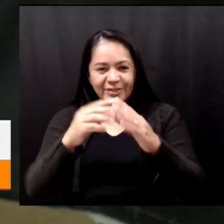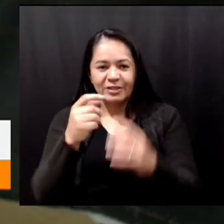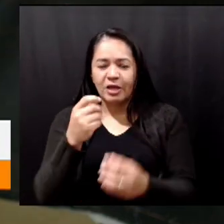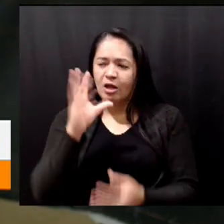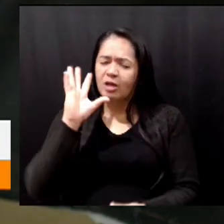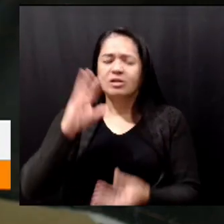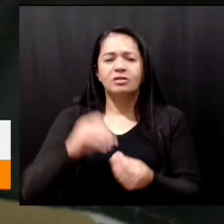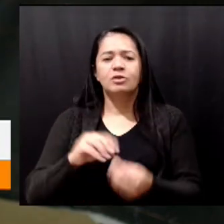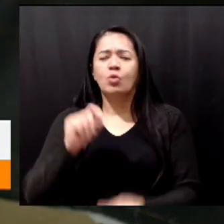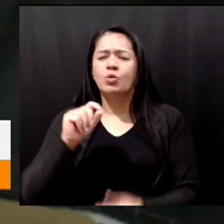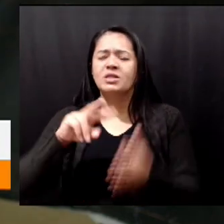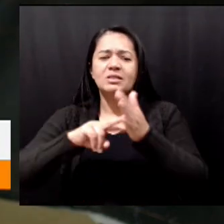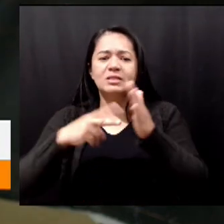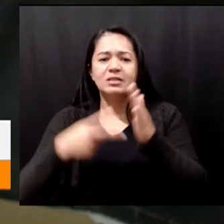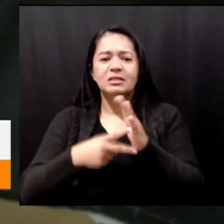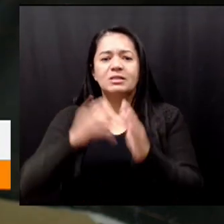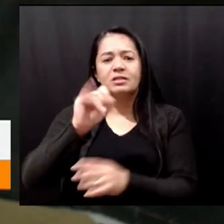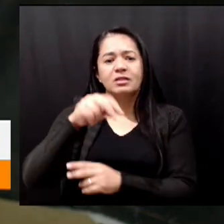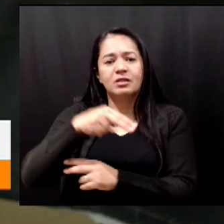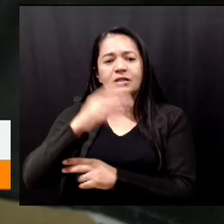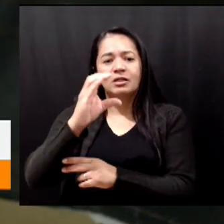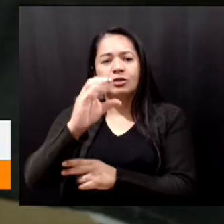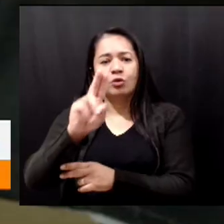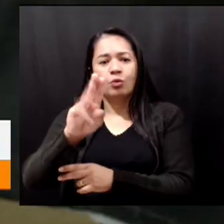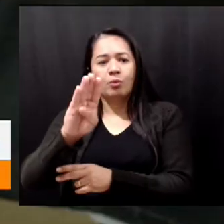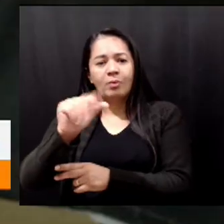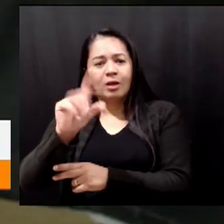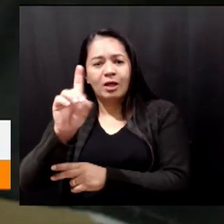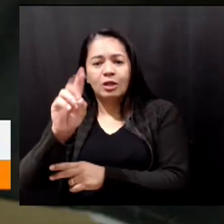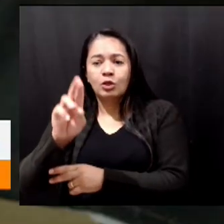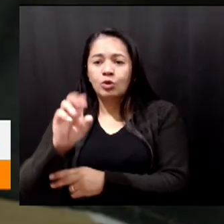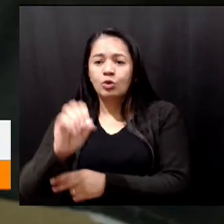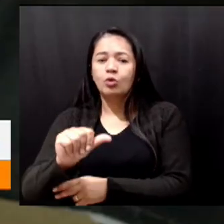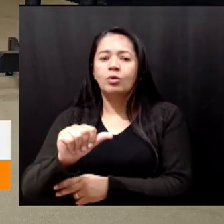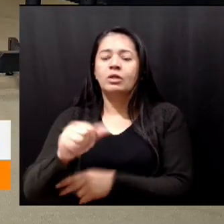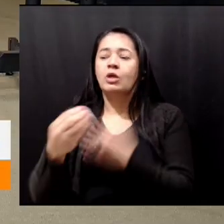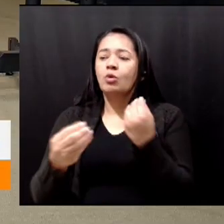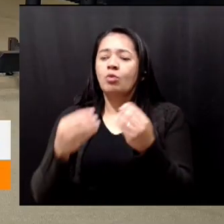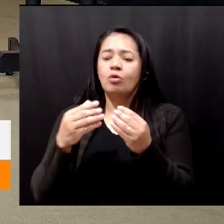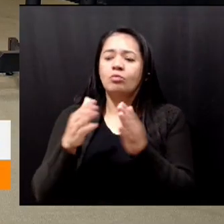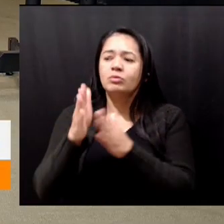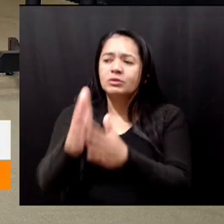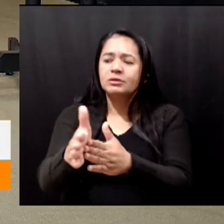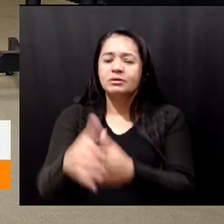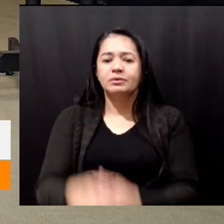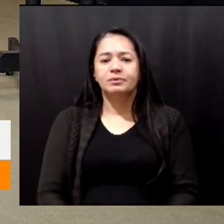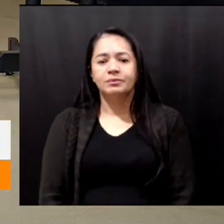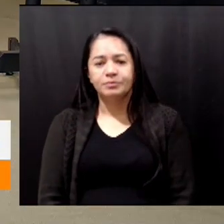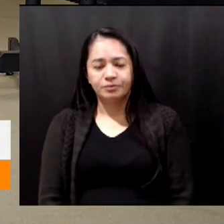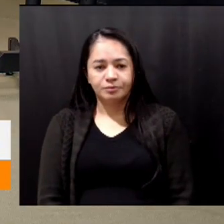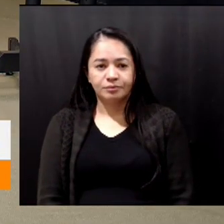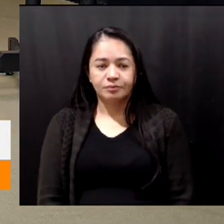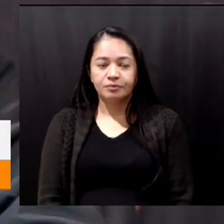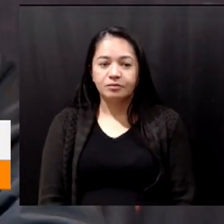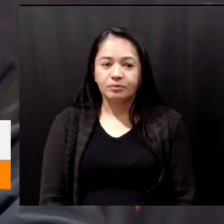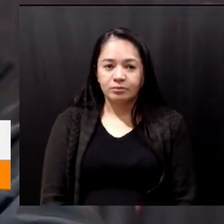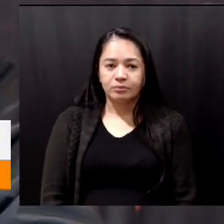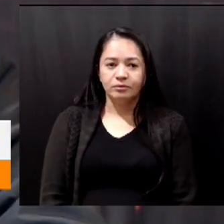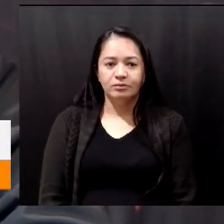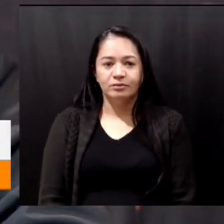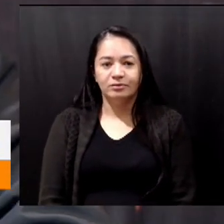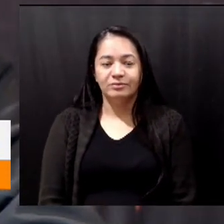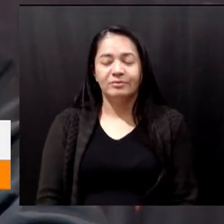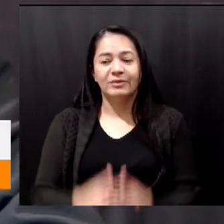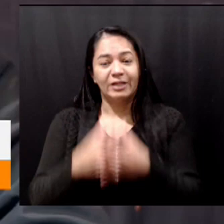significa e qual que é o caminho que deve ser seguido para chegar no iFood da vida. Bom, é complexa a pergunta para ela ser